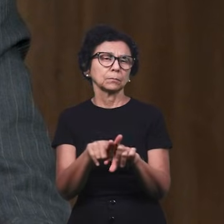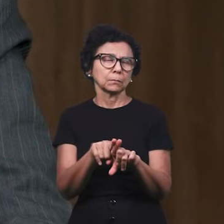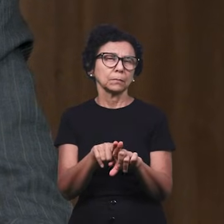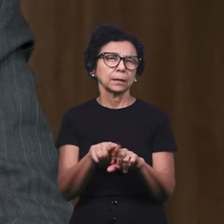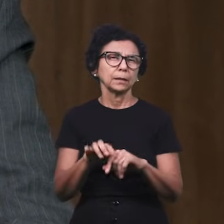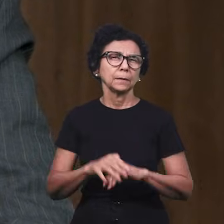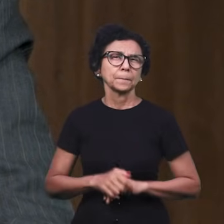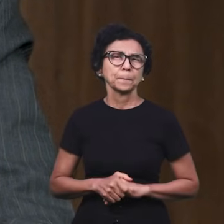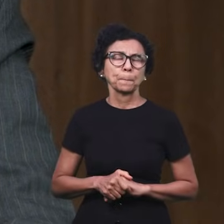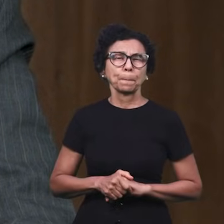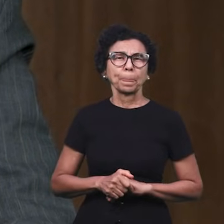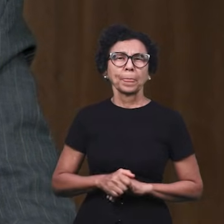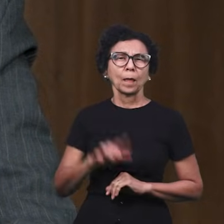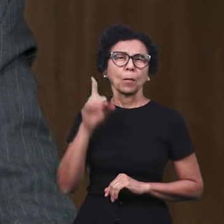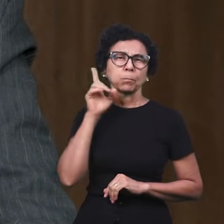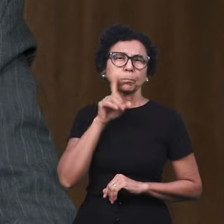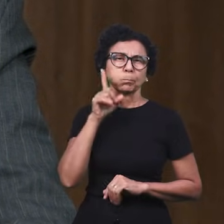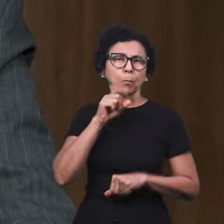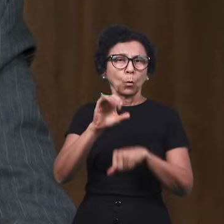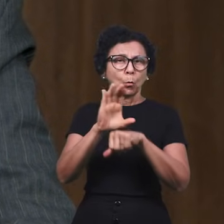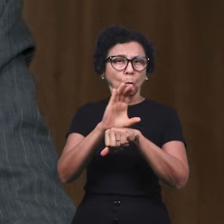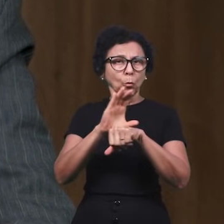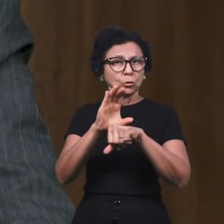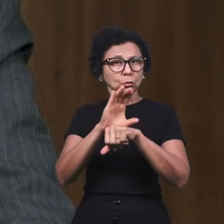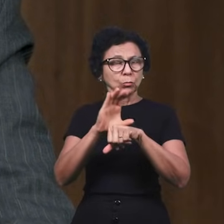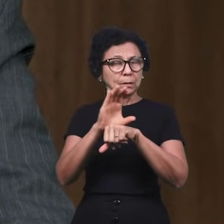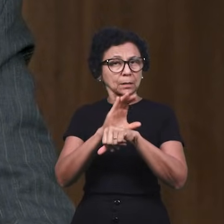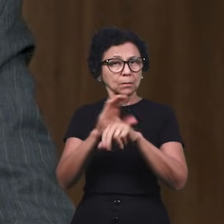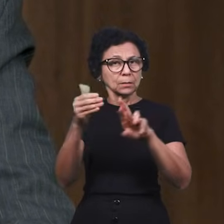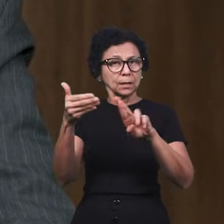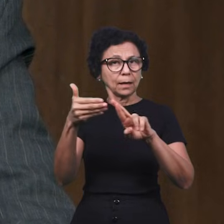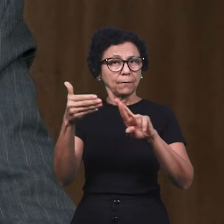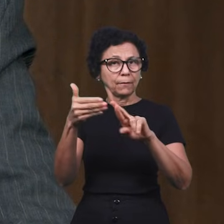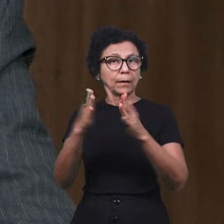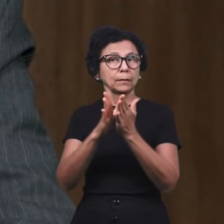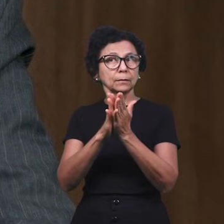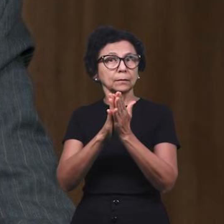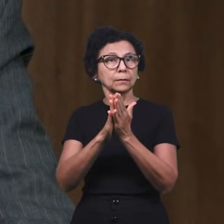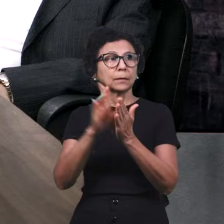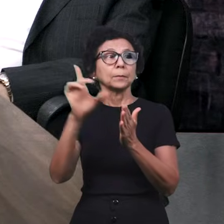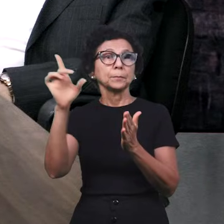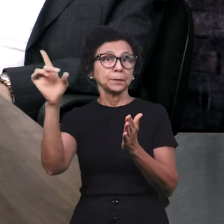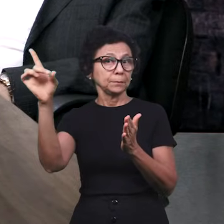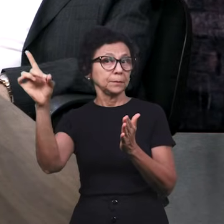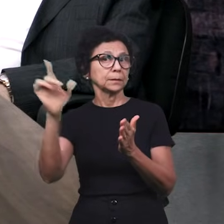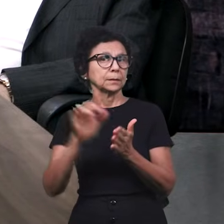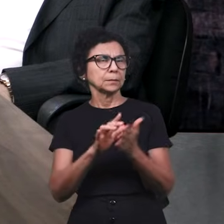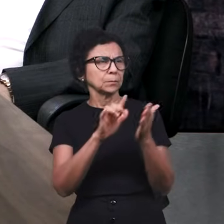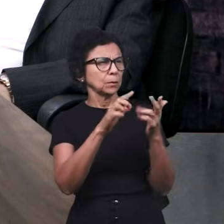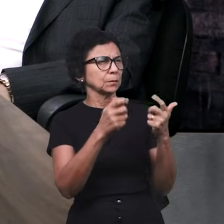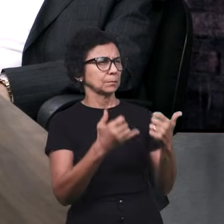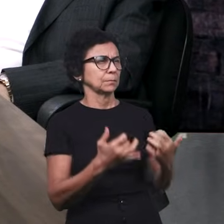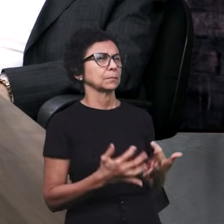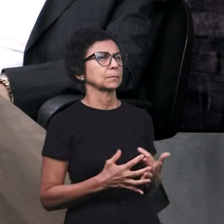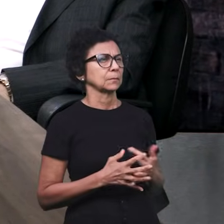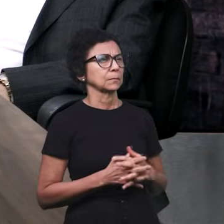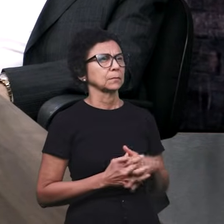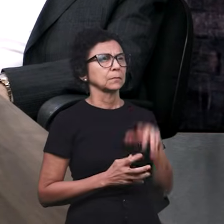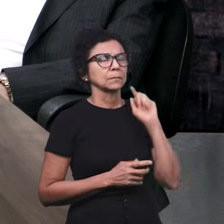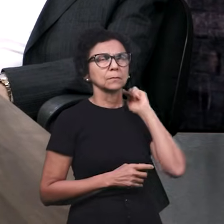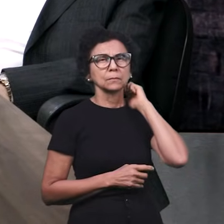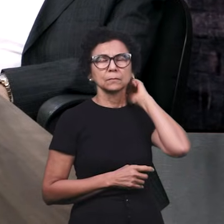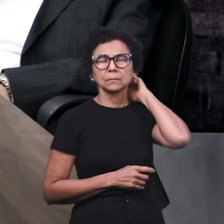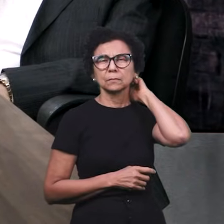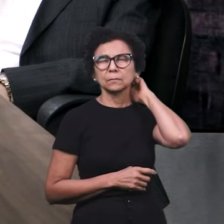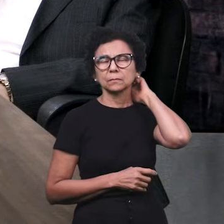inclusive, que a Constituição dos Estados Unidos cita a Bíblia, né? Cita. Poderia falar alguma coisa, pastor?